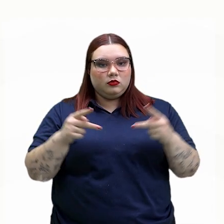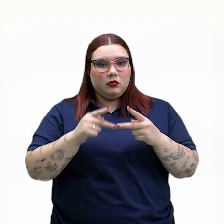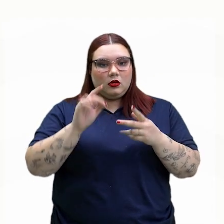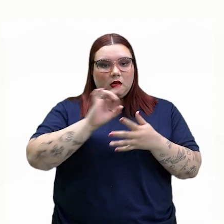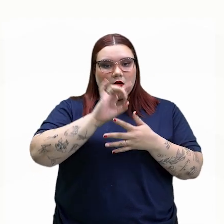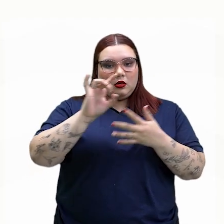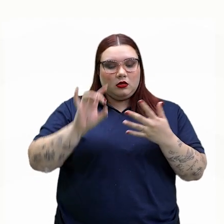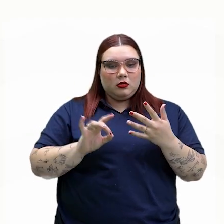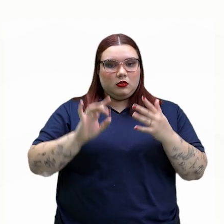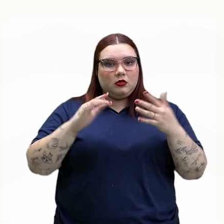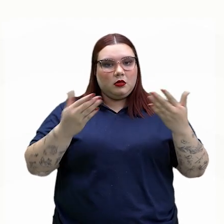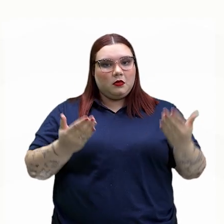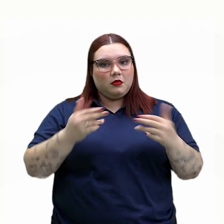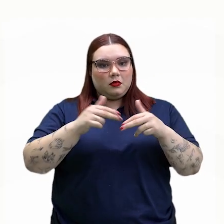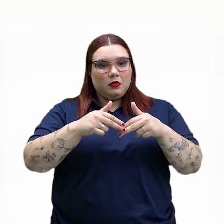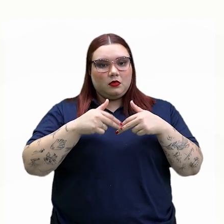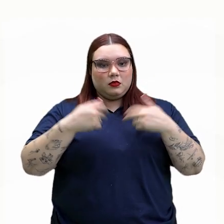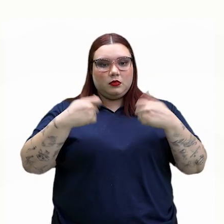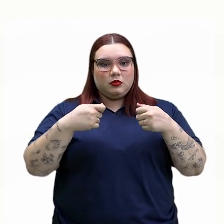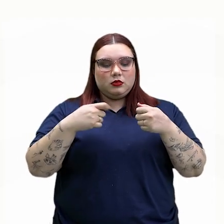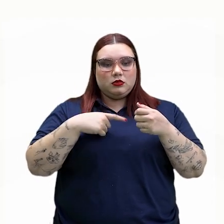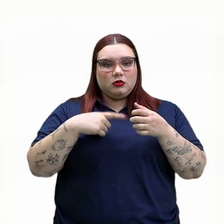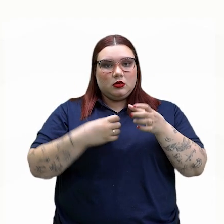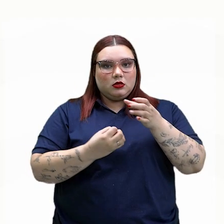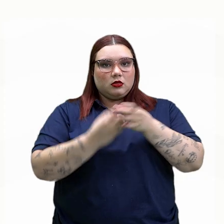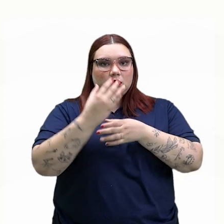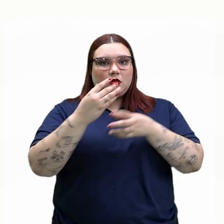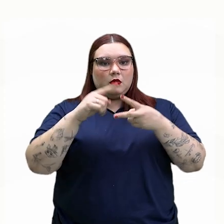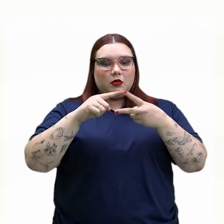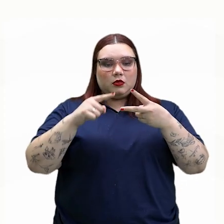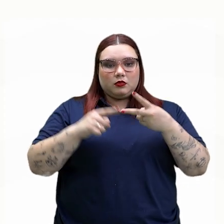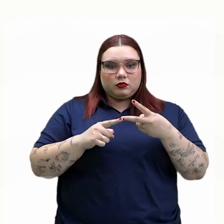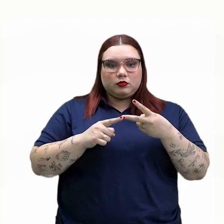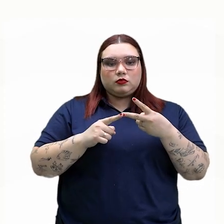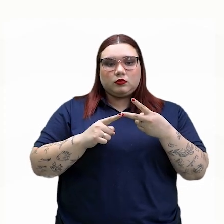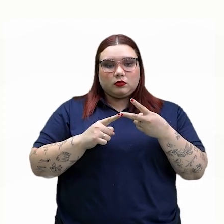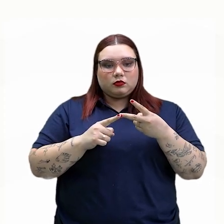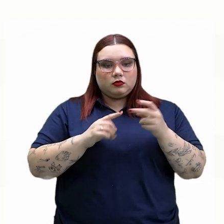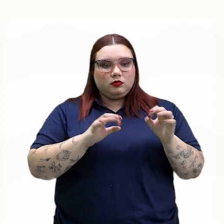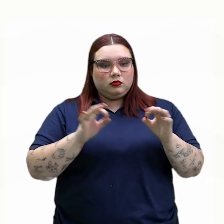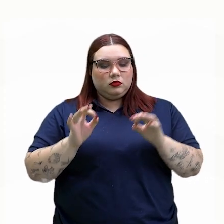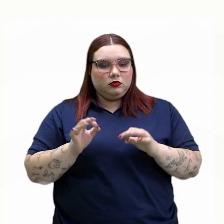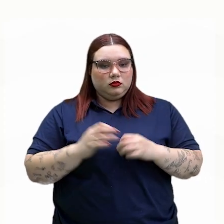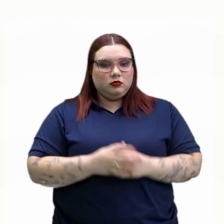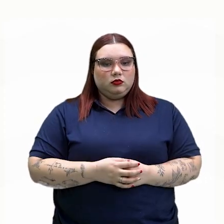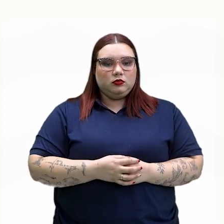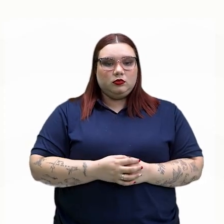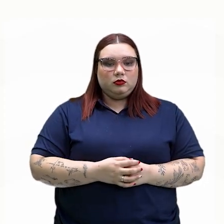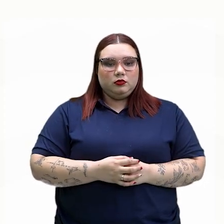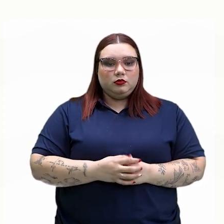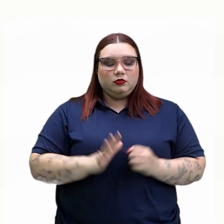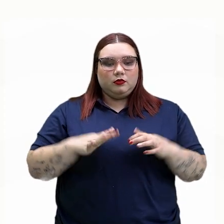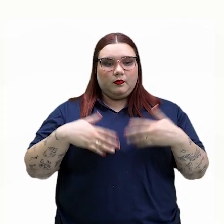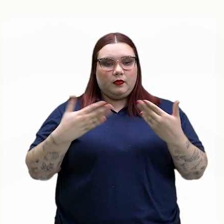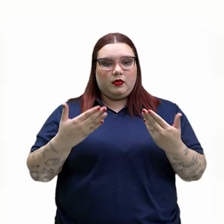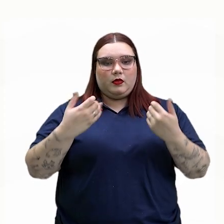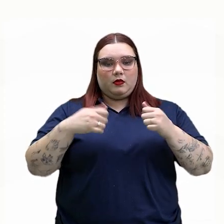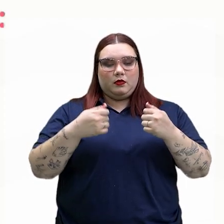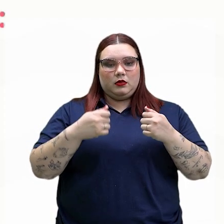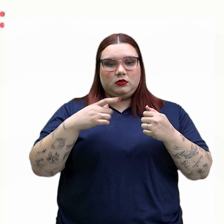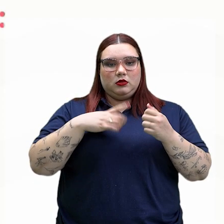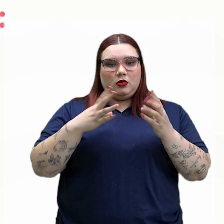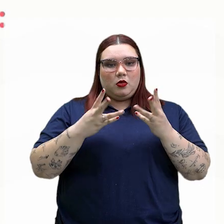cada setor. E para isso eu vou ter que determinar o ângulo, certo? Eu vou ter que determinar o ângulo. E aí eu vou ter que fazer